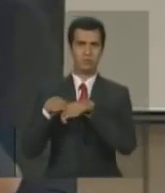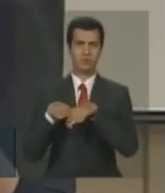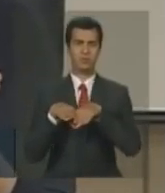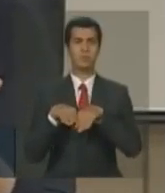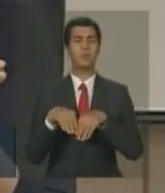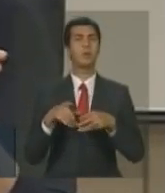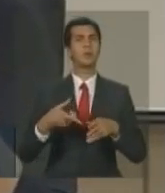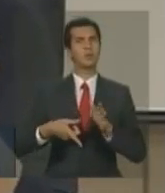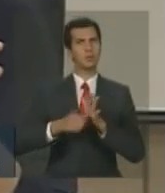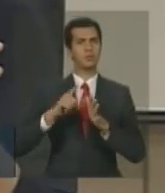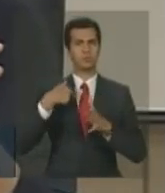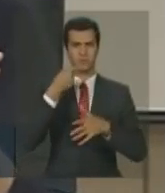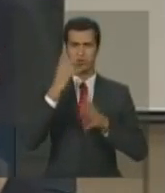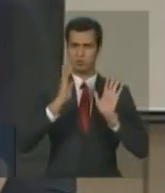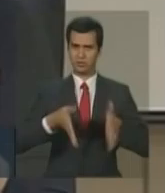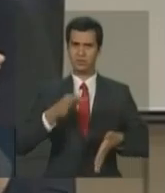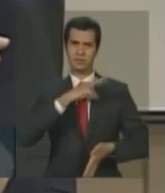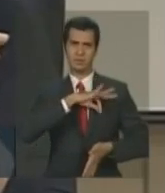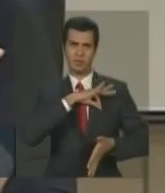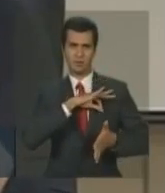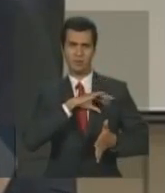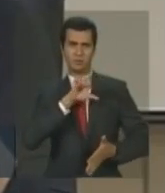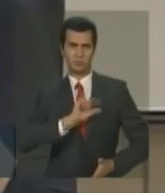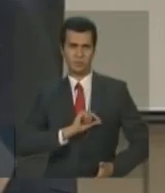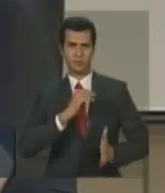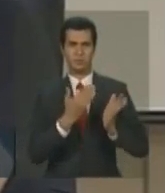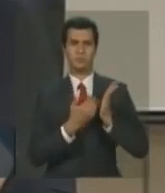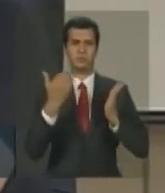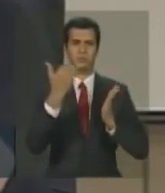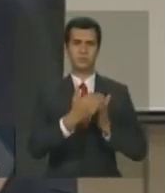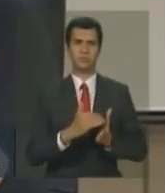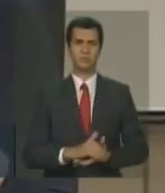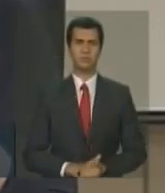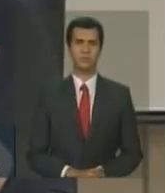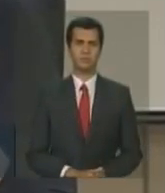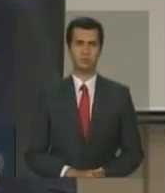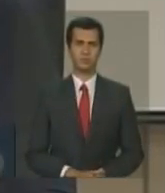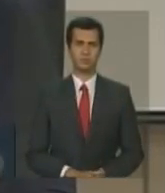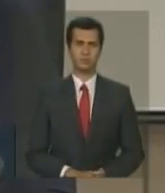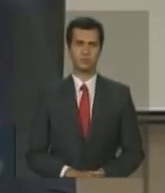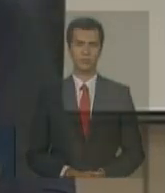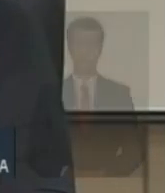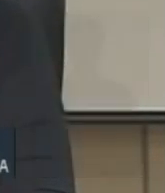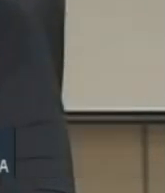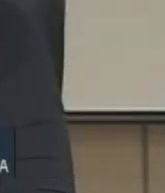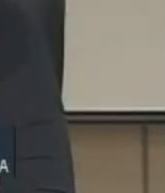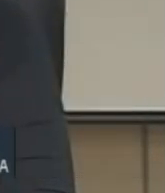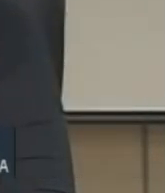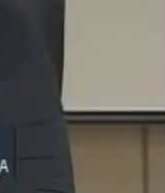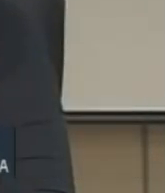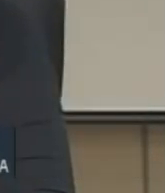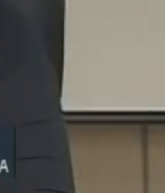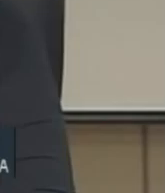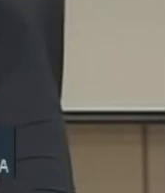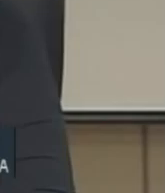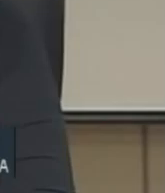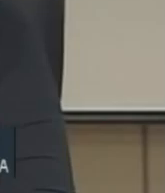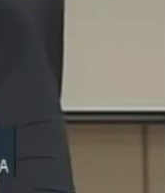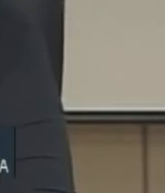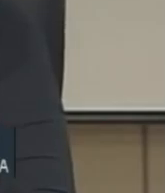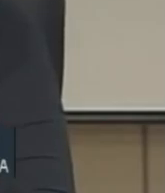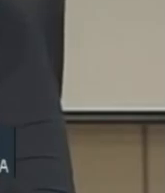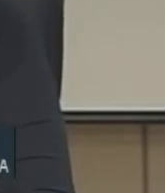igualdade, de inclusão produtiva da população no campo, que é um dos fortes indicadores de